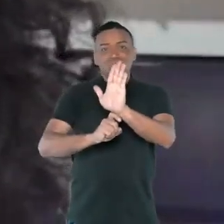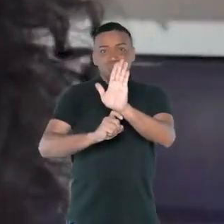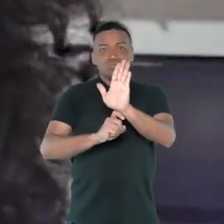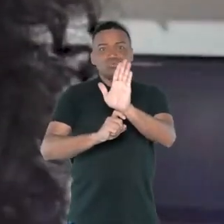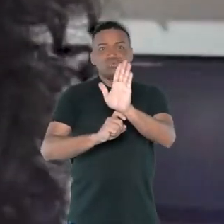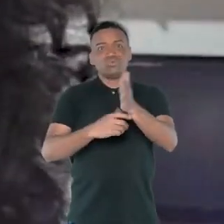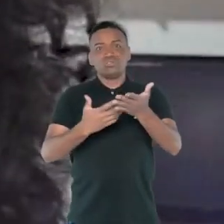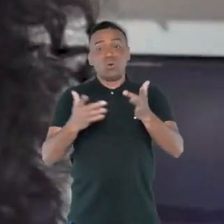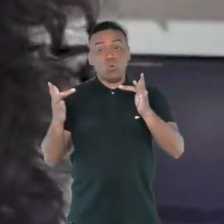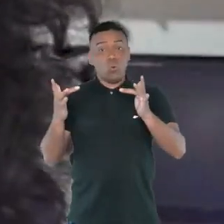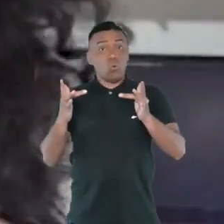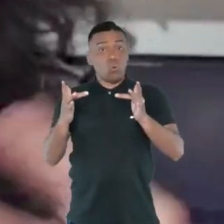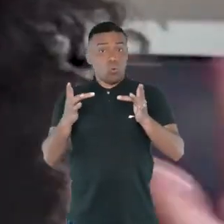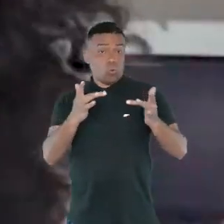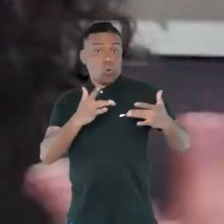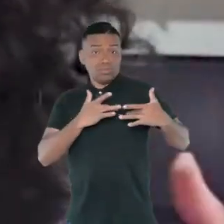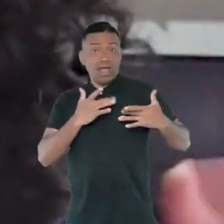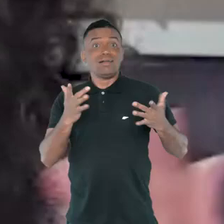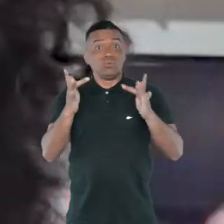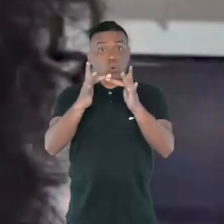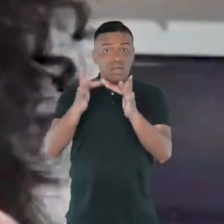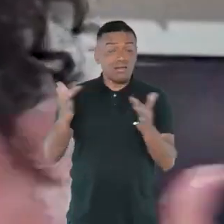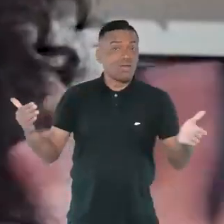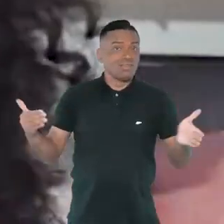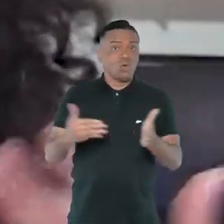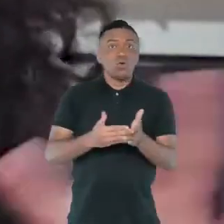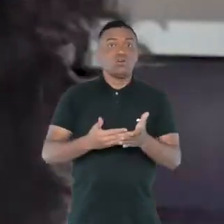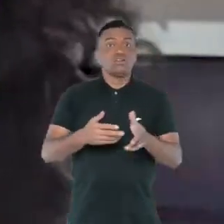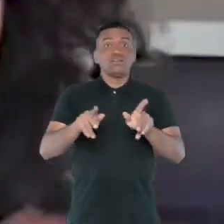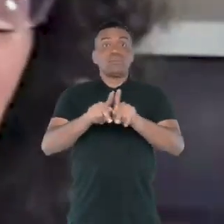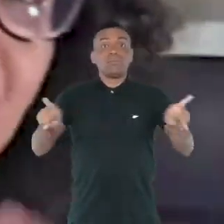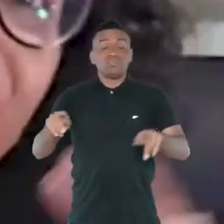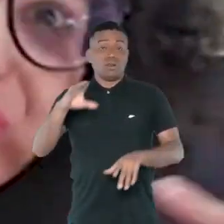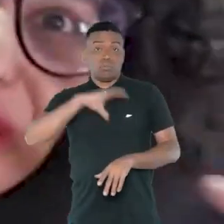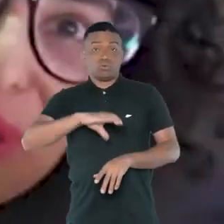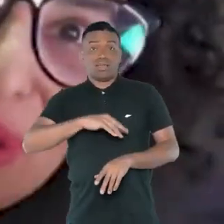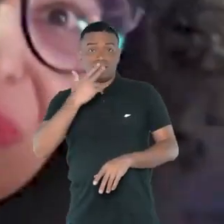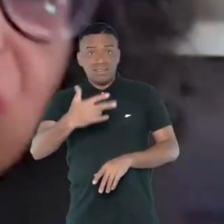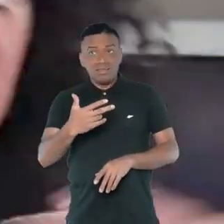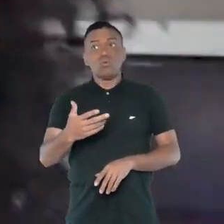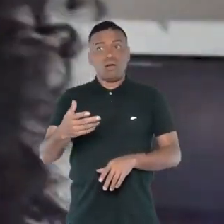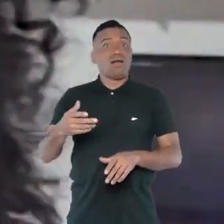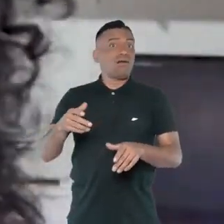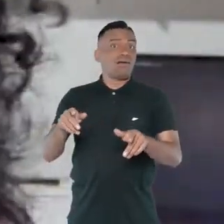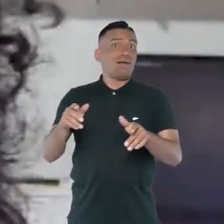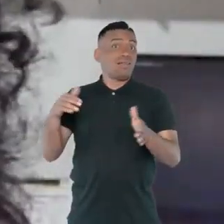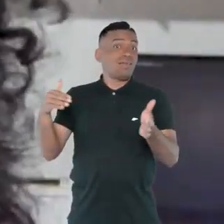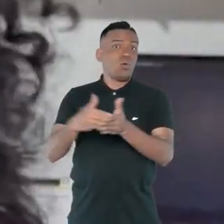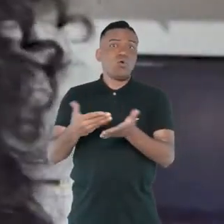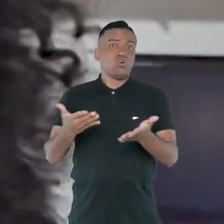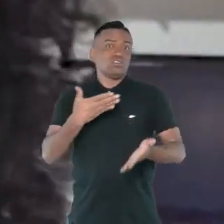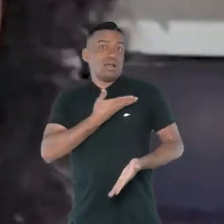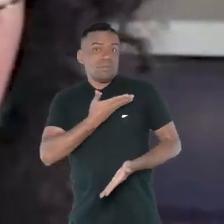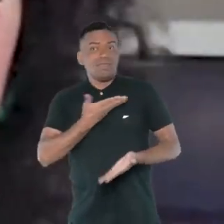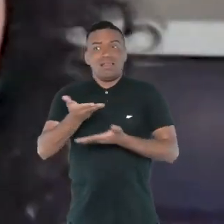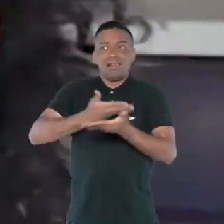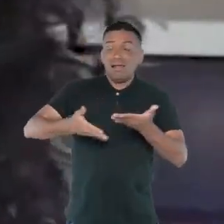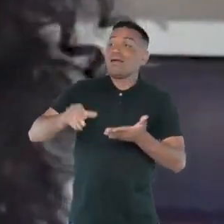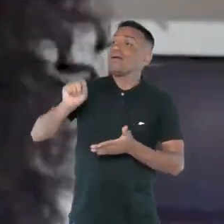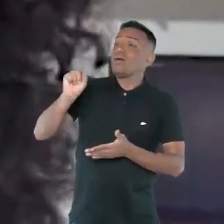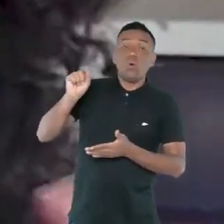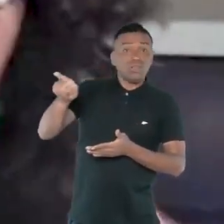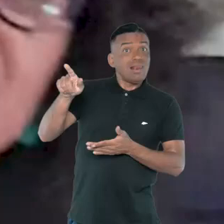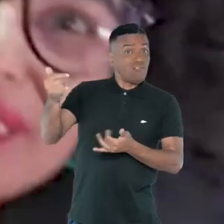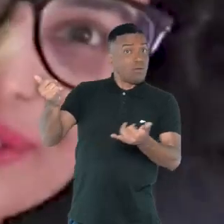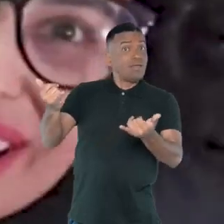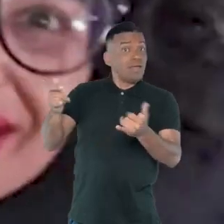texto. E é engraçado que eu tenho contato com essas pessoas da minha vida até hoje. Minha professora de língua portuguesa, eu visito a escola onde ela trabalha porque ela